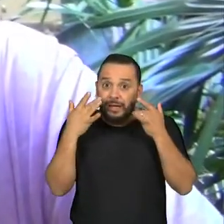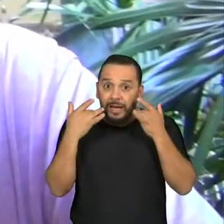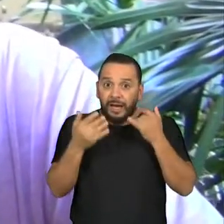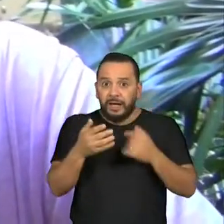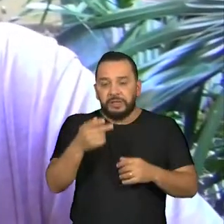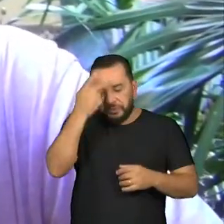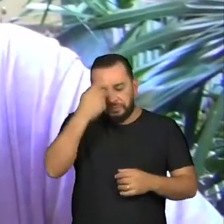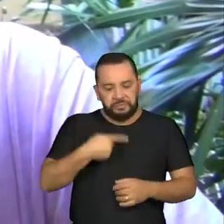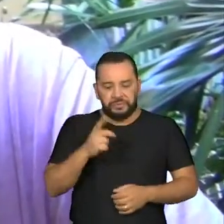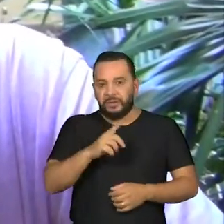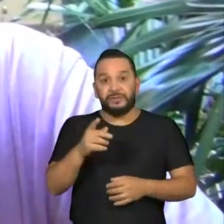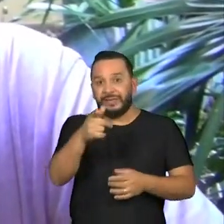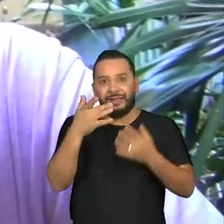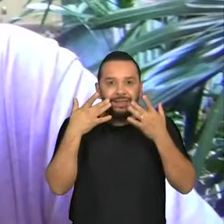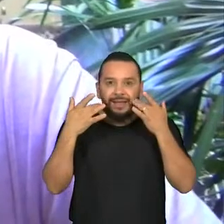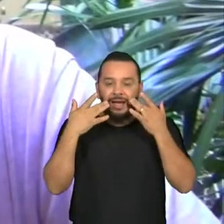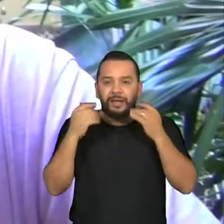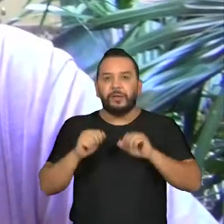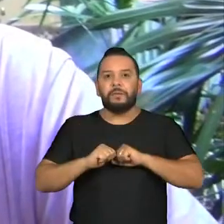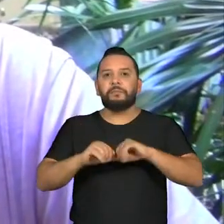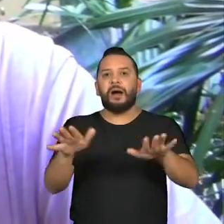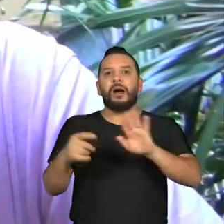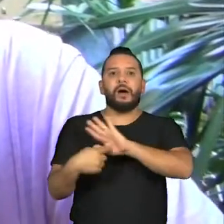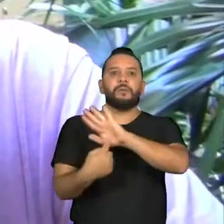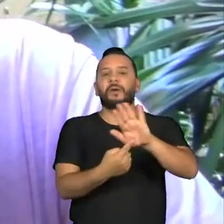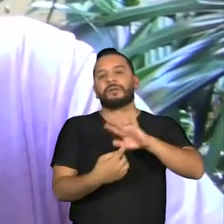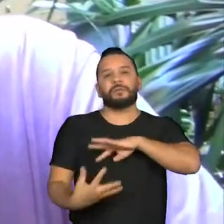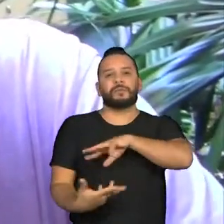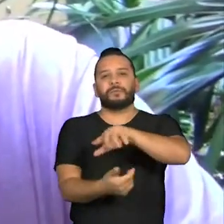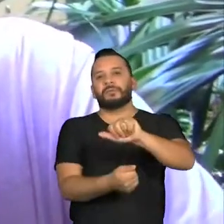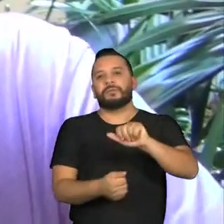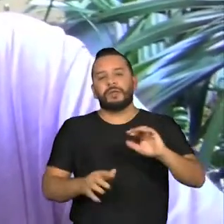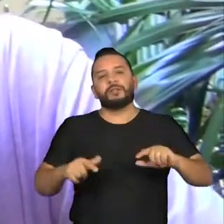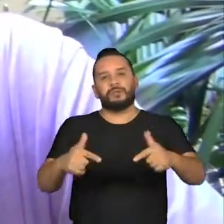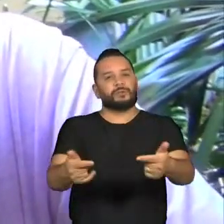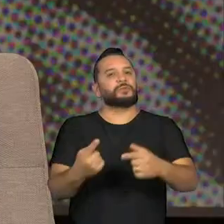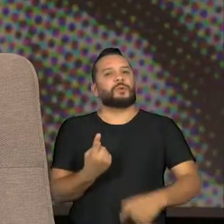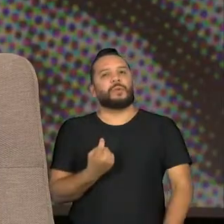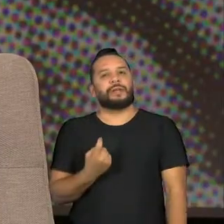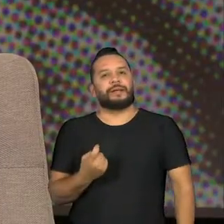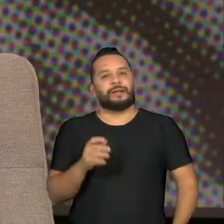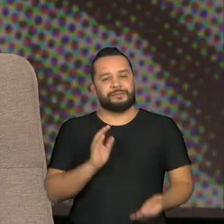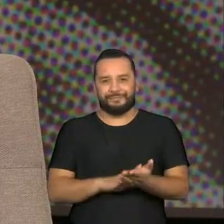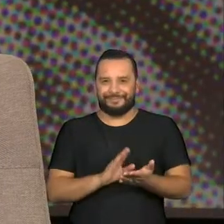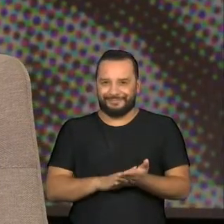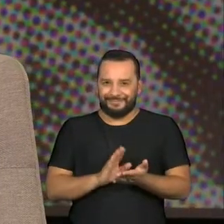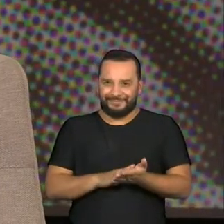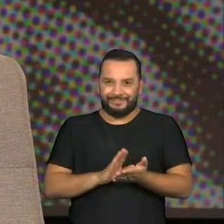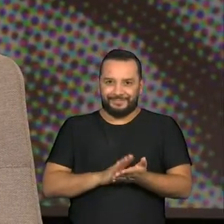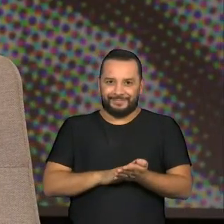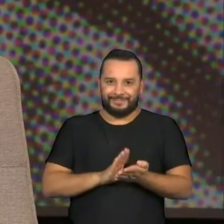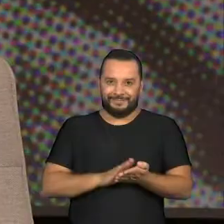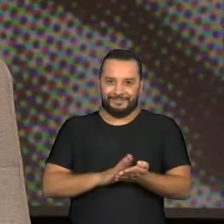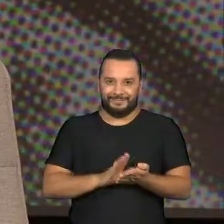você mesmo, você faz teatro para o mundo, e isso é uma virtude inigualável.